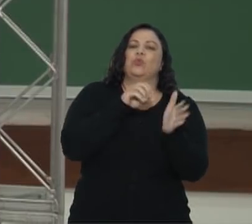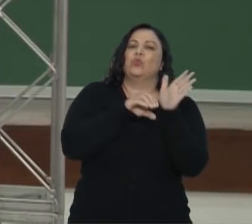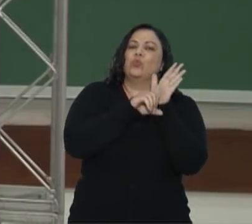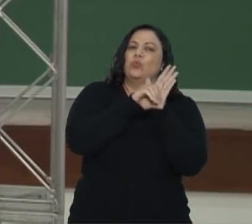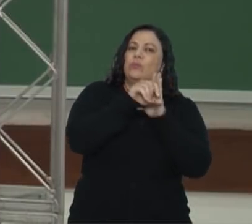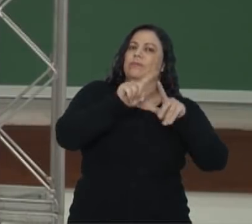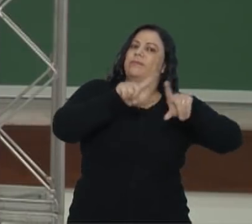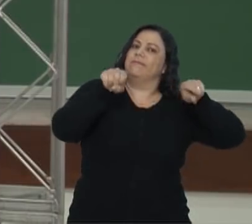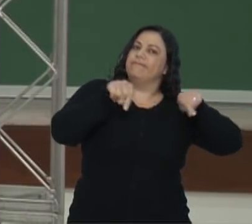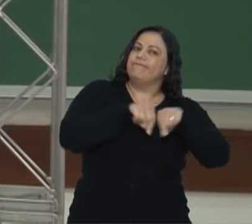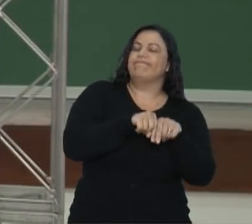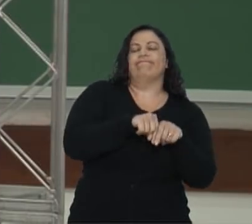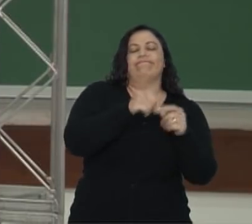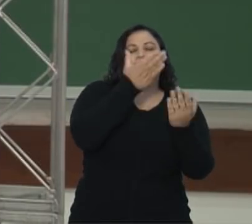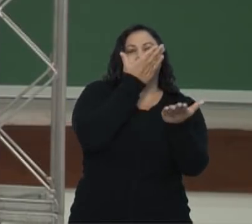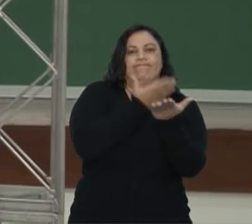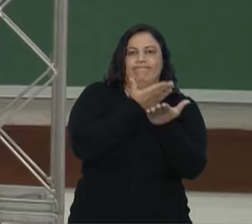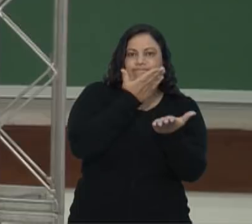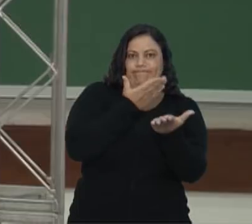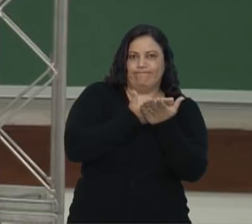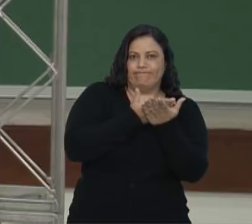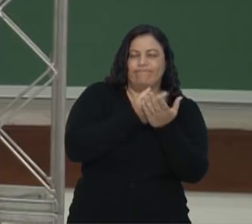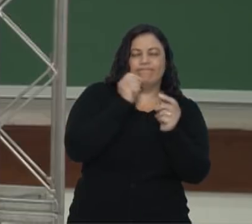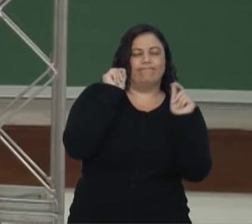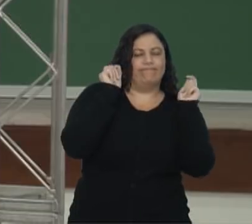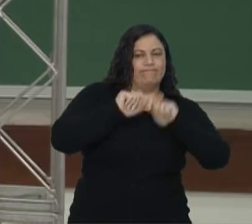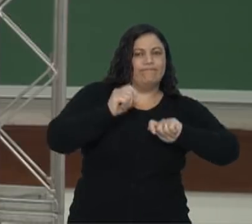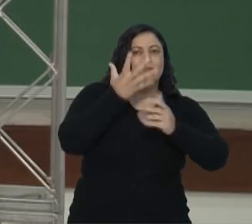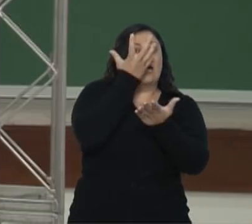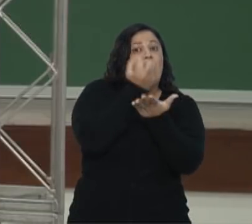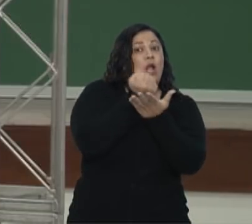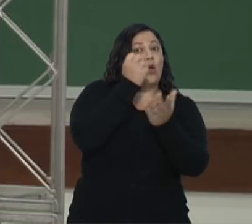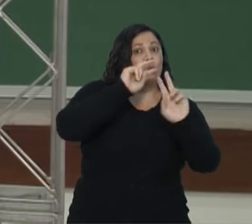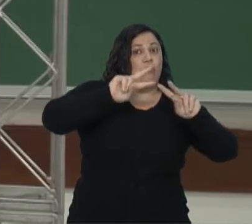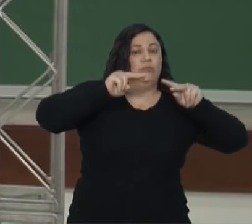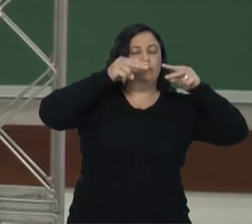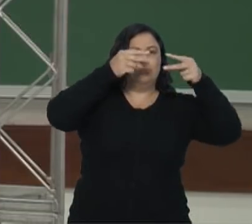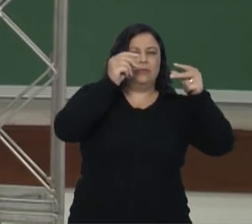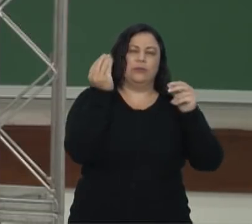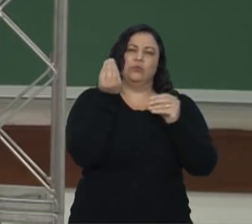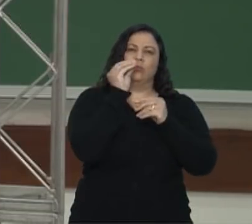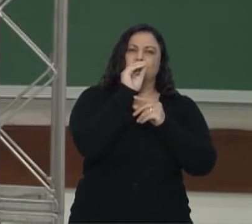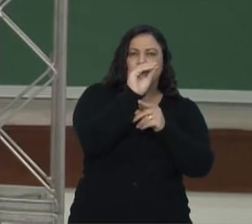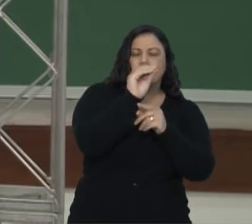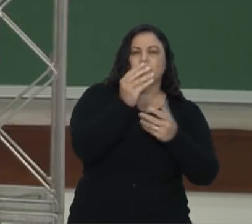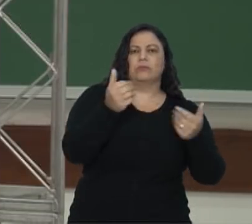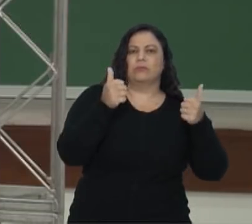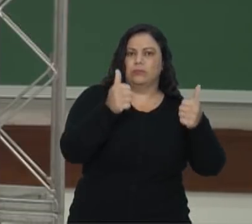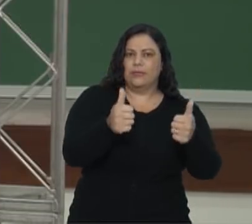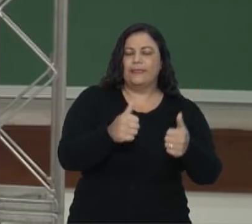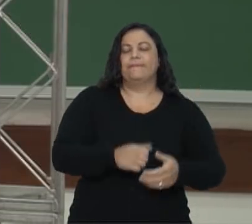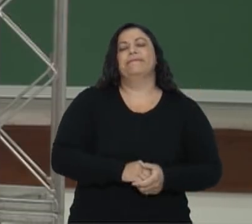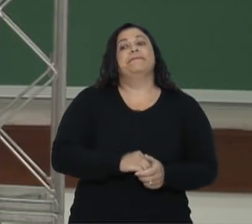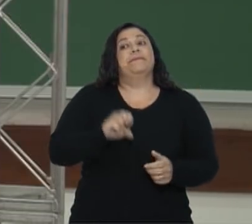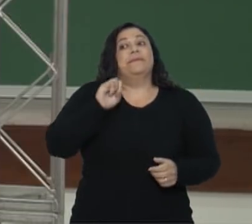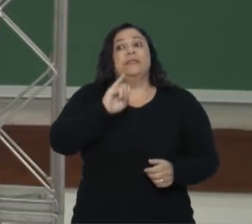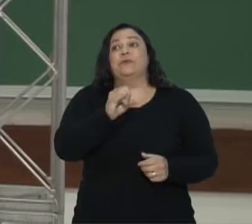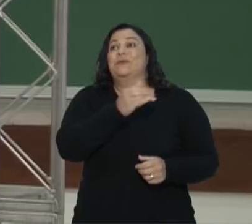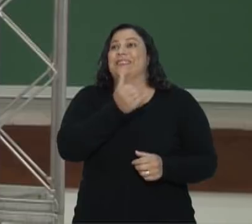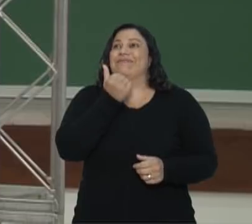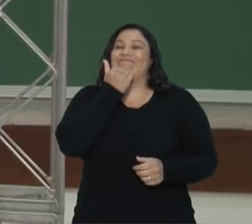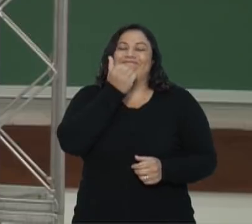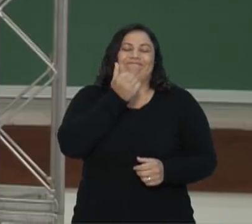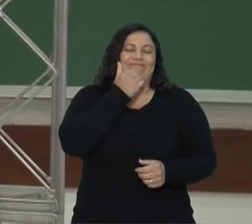tua frequência, faça a leitura dos materiais, realize os exercícios. Se você não consegue, você não